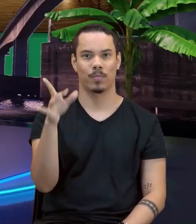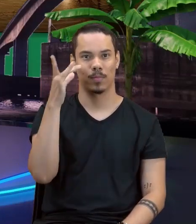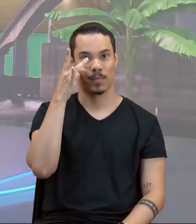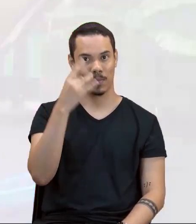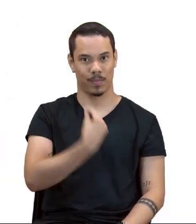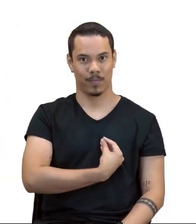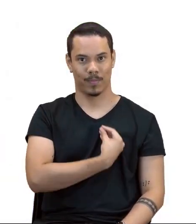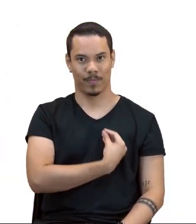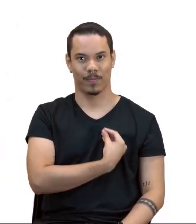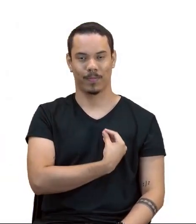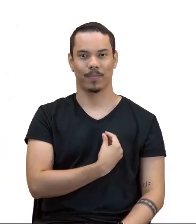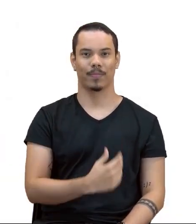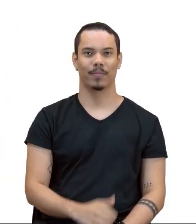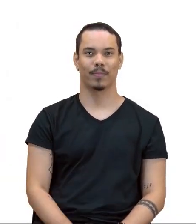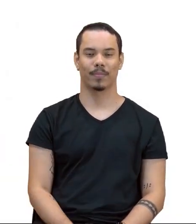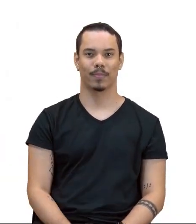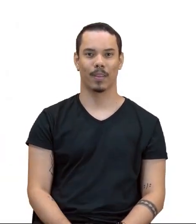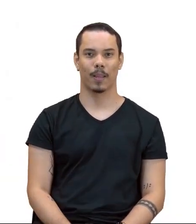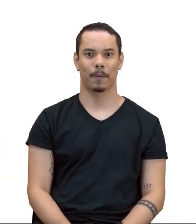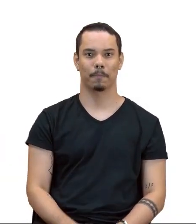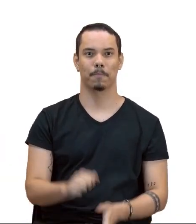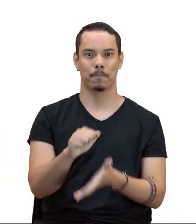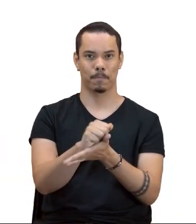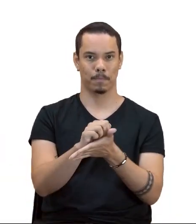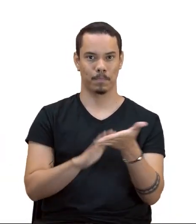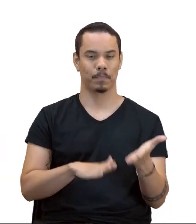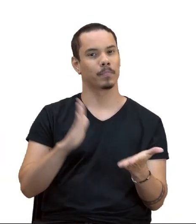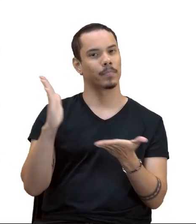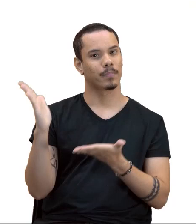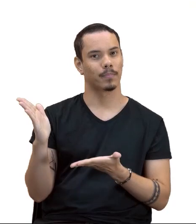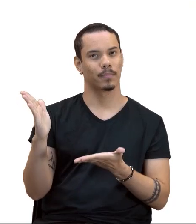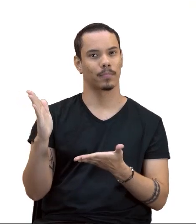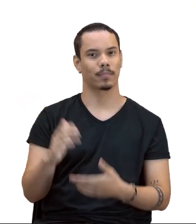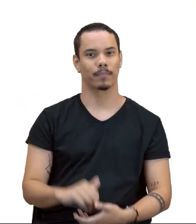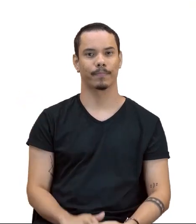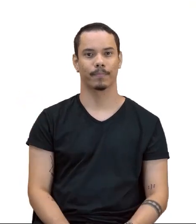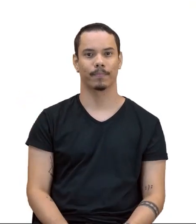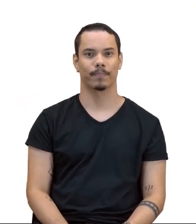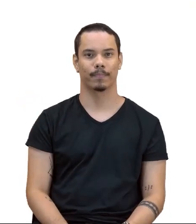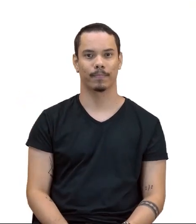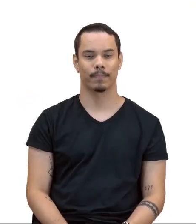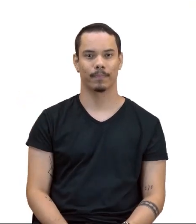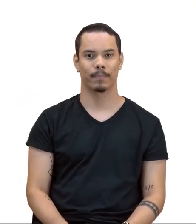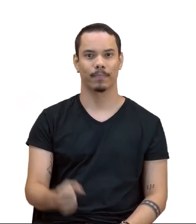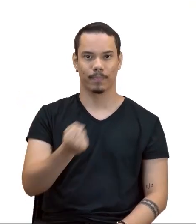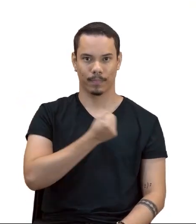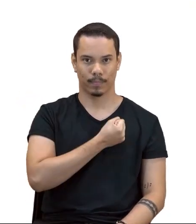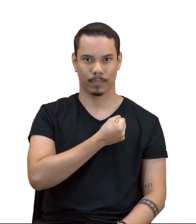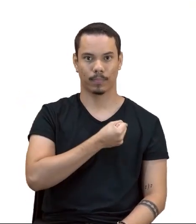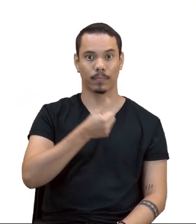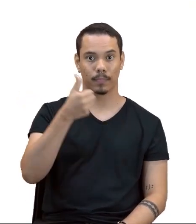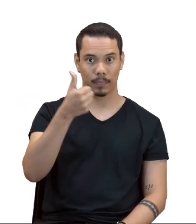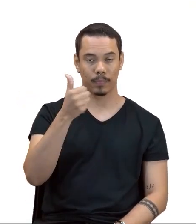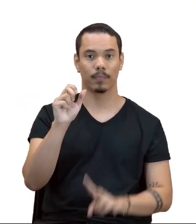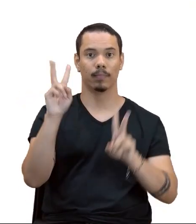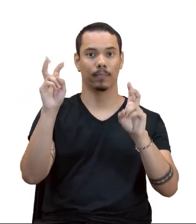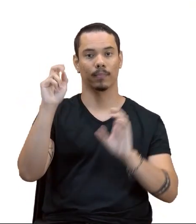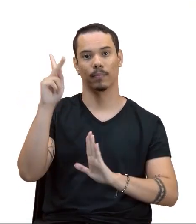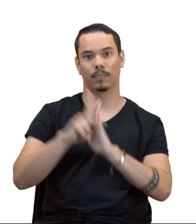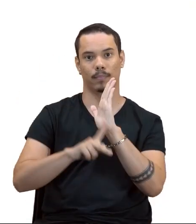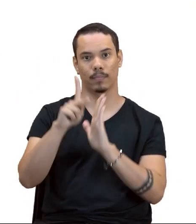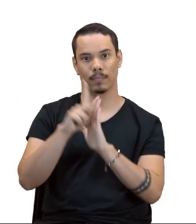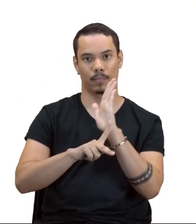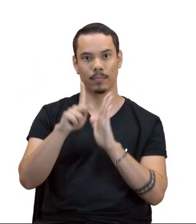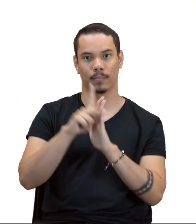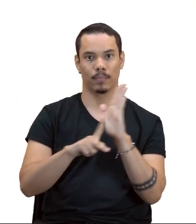galera? Vamos lá. Atividade de sala. Bora. Questão 1. Sobre os projetos de